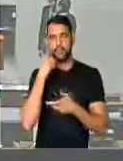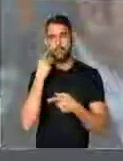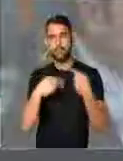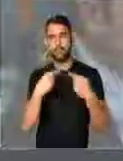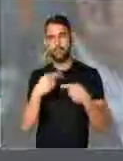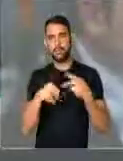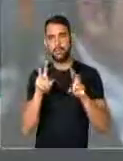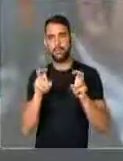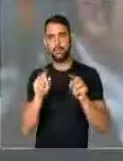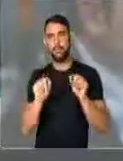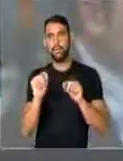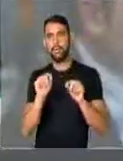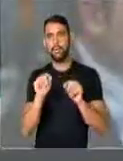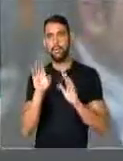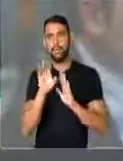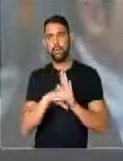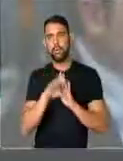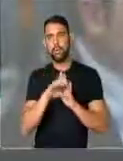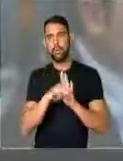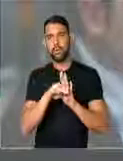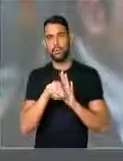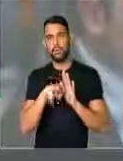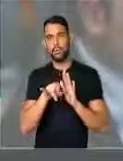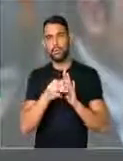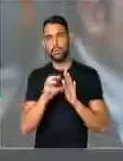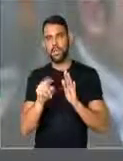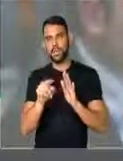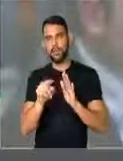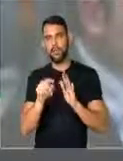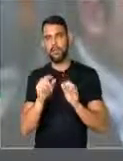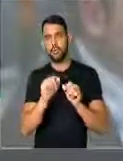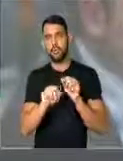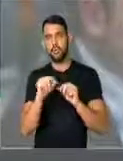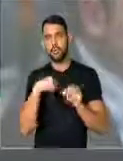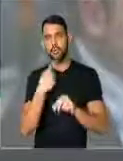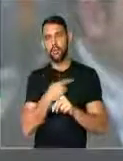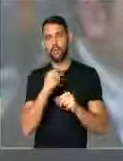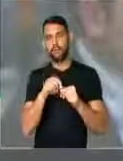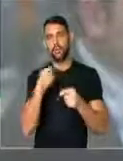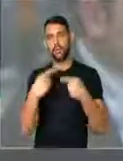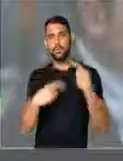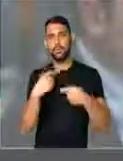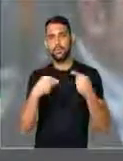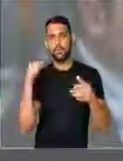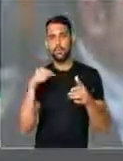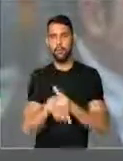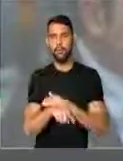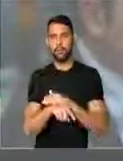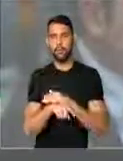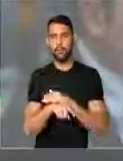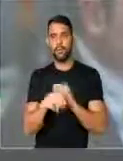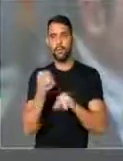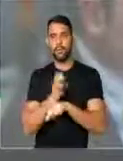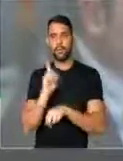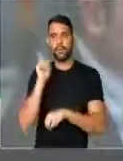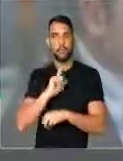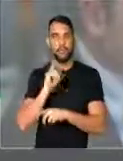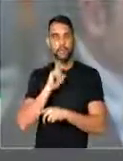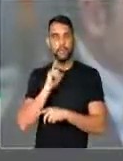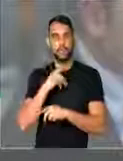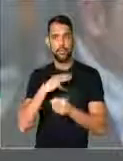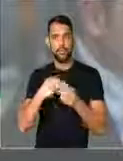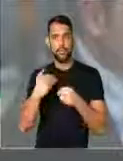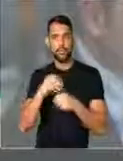sobre o Código da Mineração, e nós estamos numa discussão muito grande em Minas Gerais.